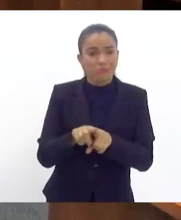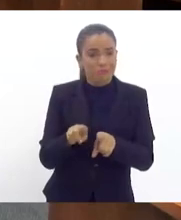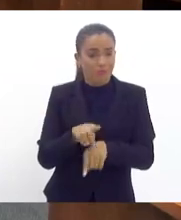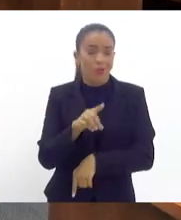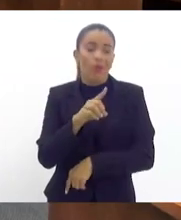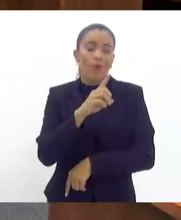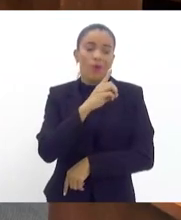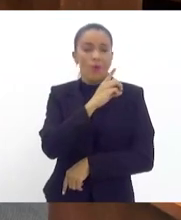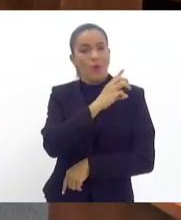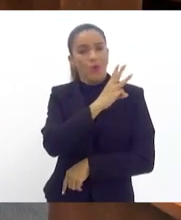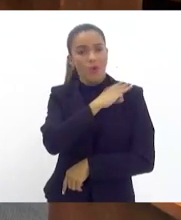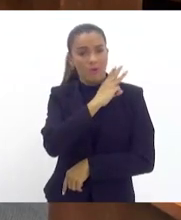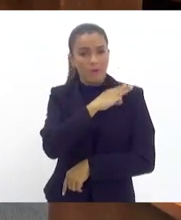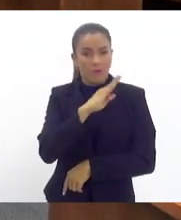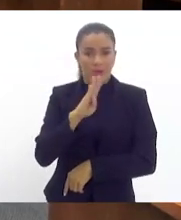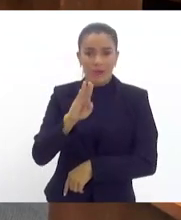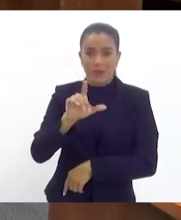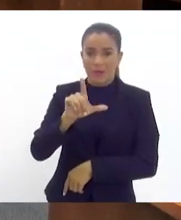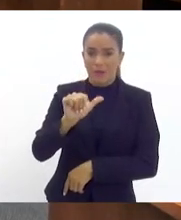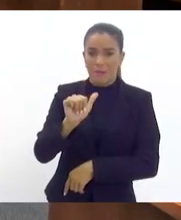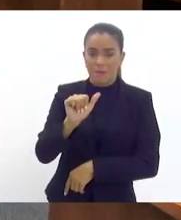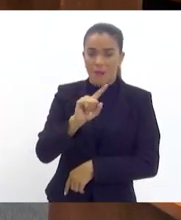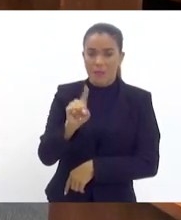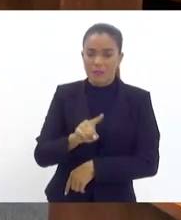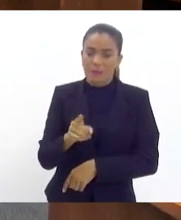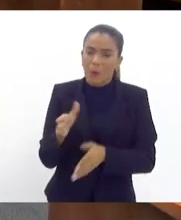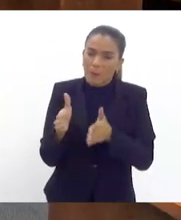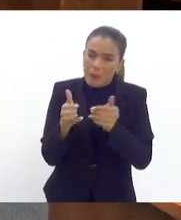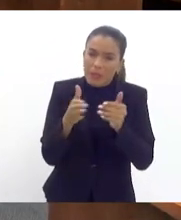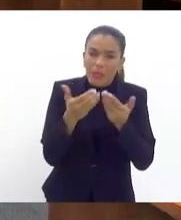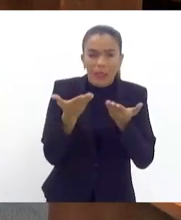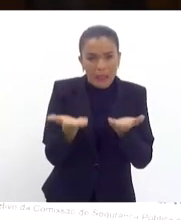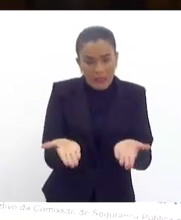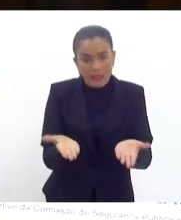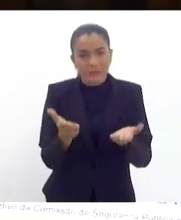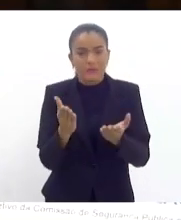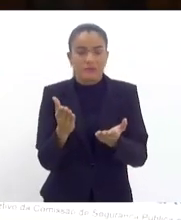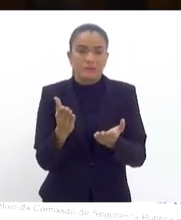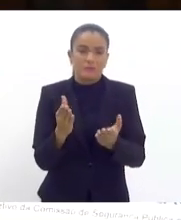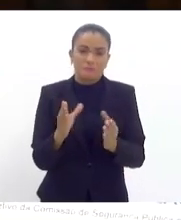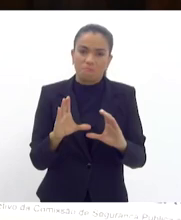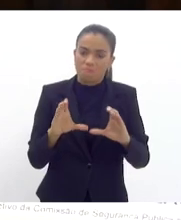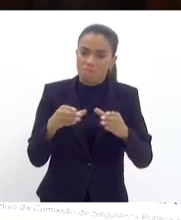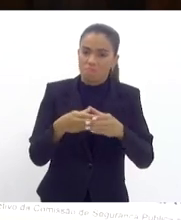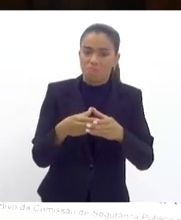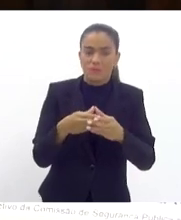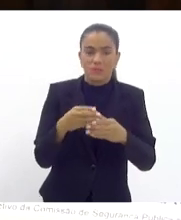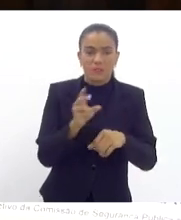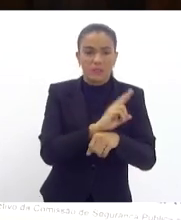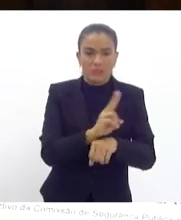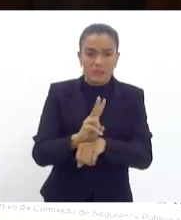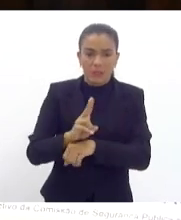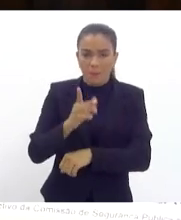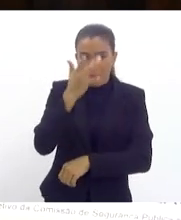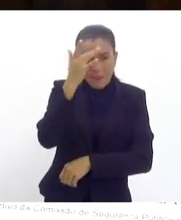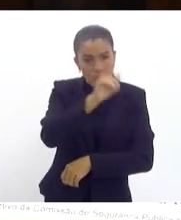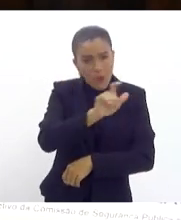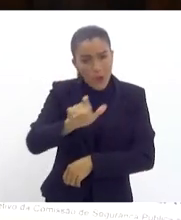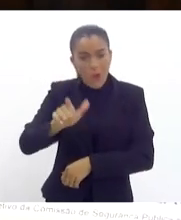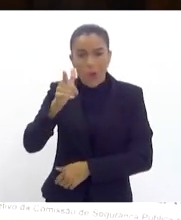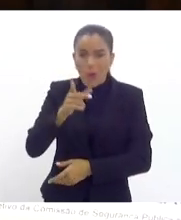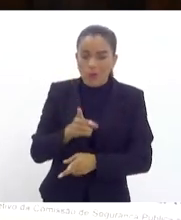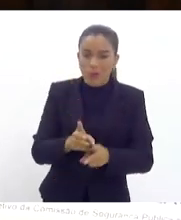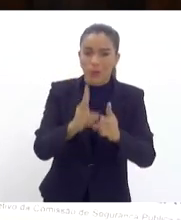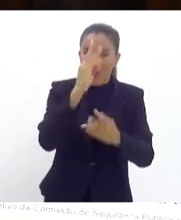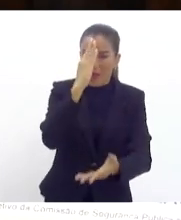polícia na rua então meu apelo é esse para as forças de segurança para aqueles que continuam acreditando na Tijuca como